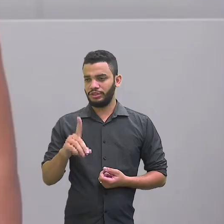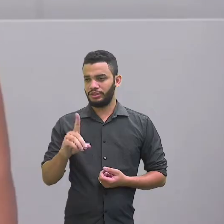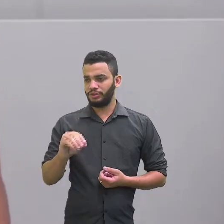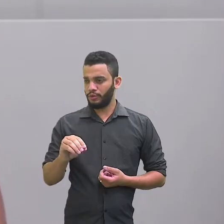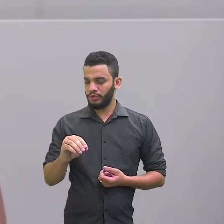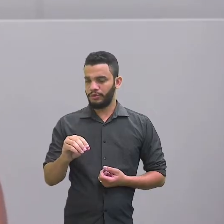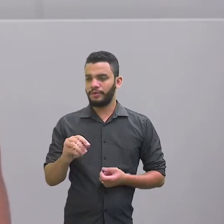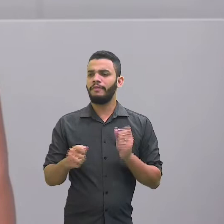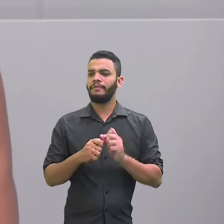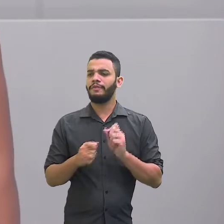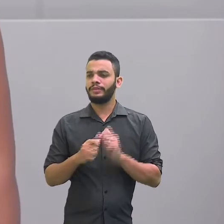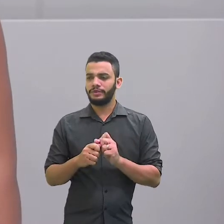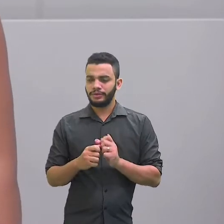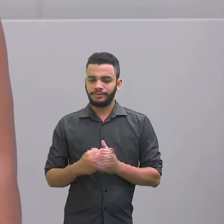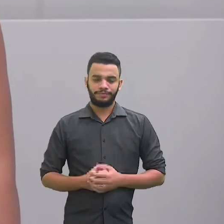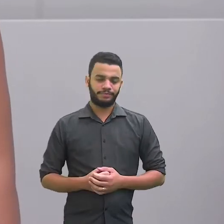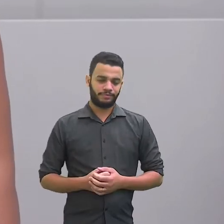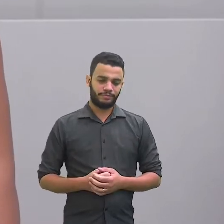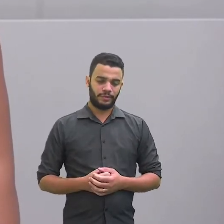Mexendo.